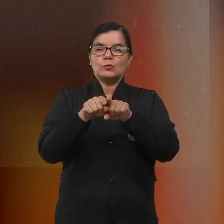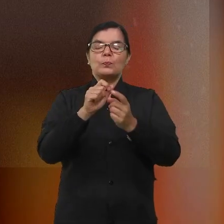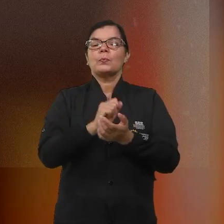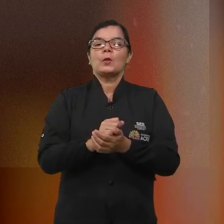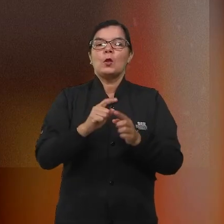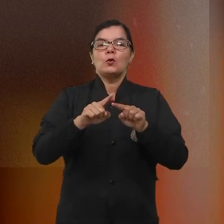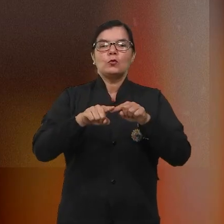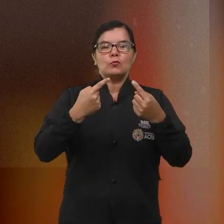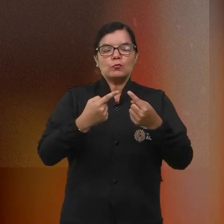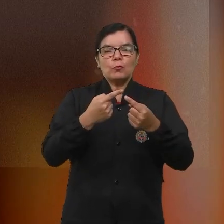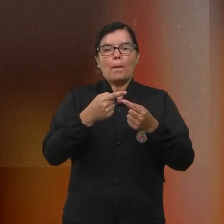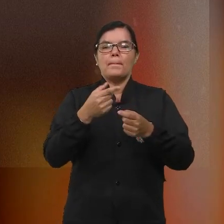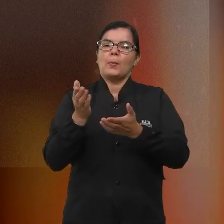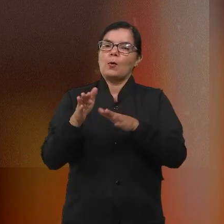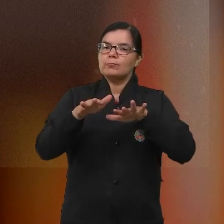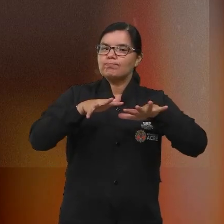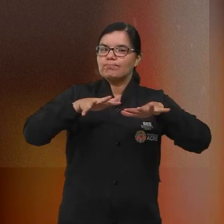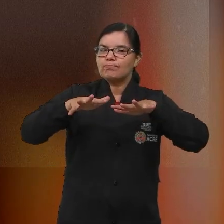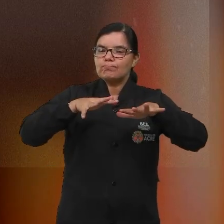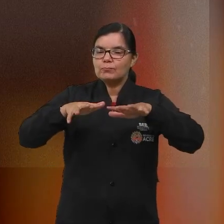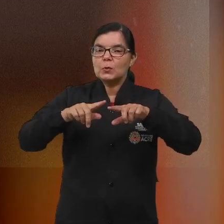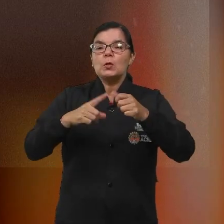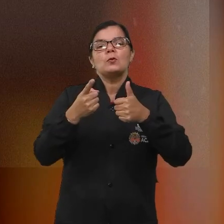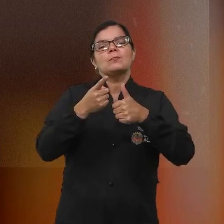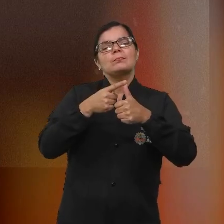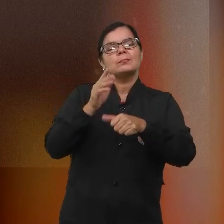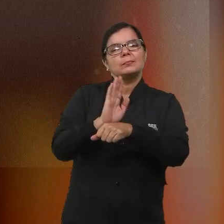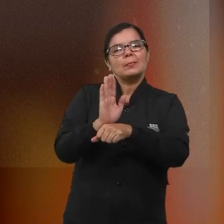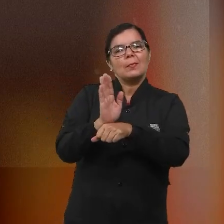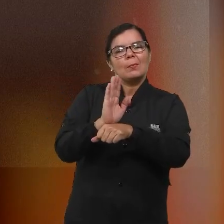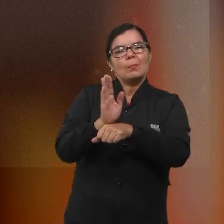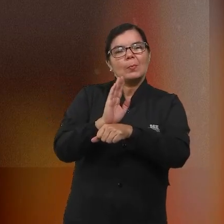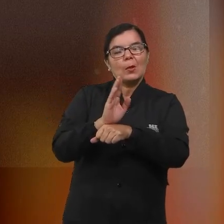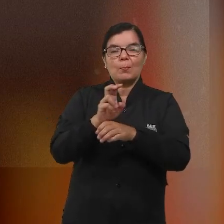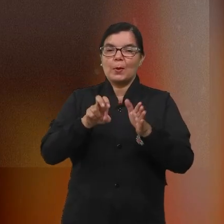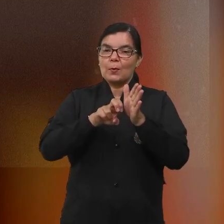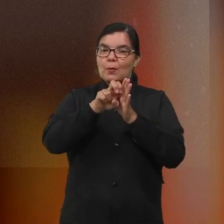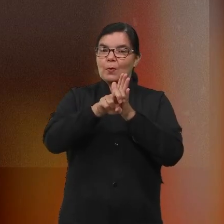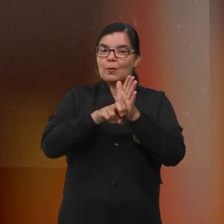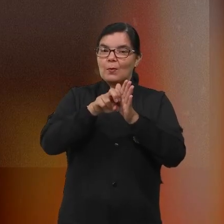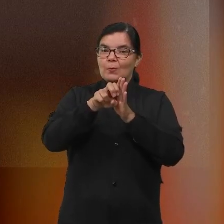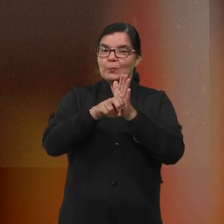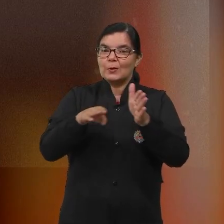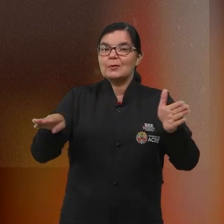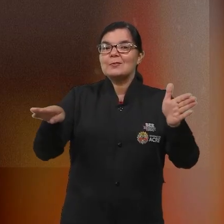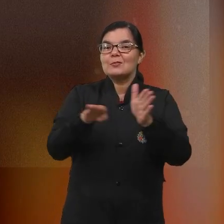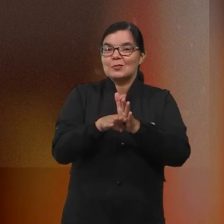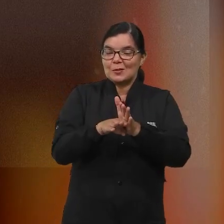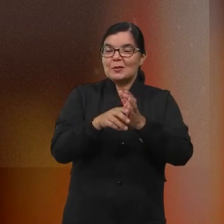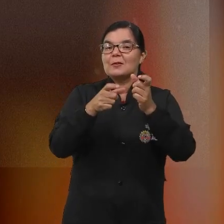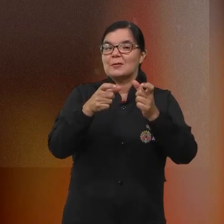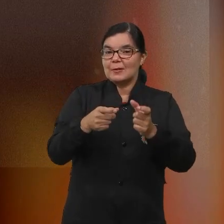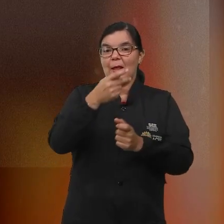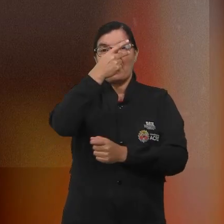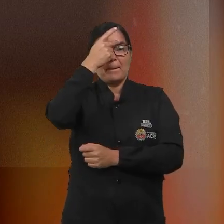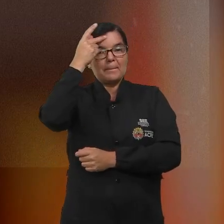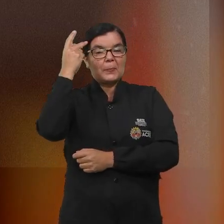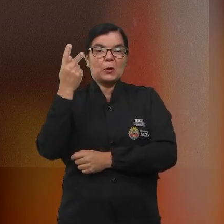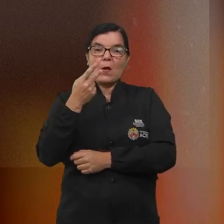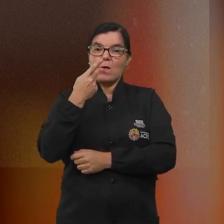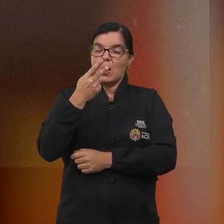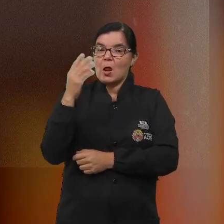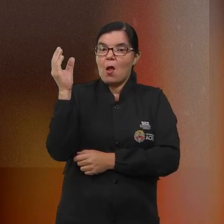imagens em movimento. E o primeiro filme? Um trem chegando à estação. E dizem que as pessoas